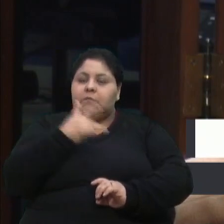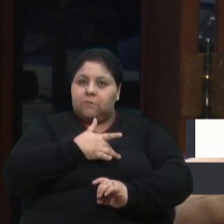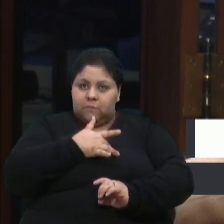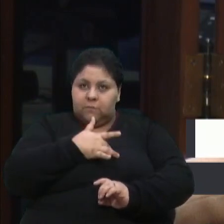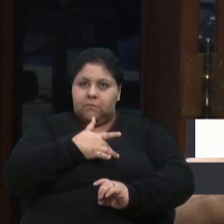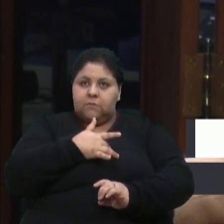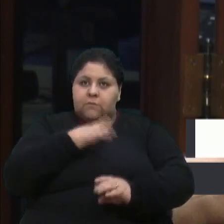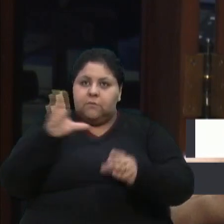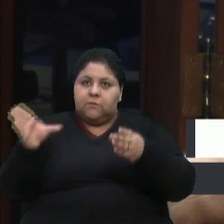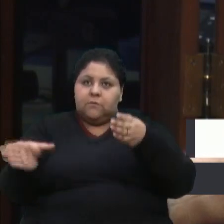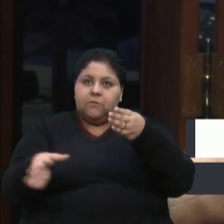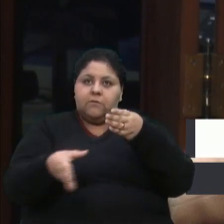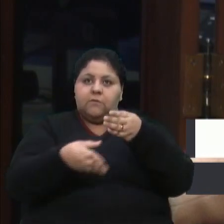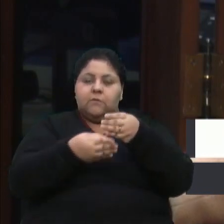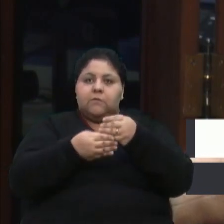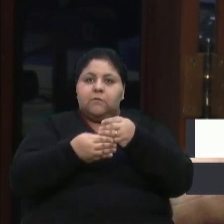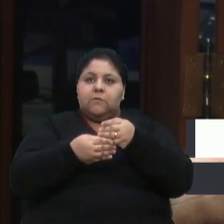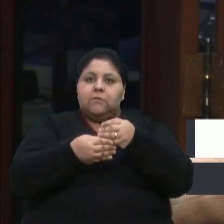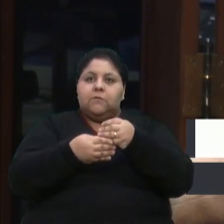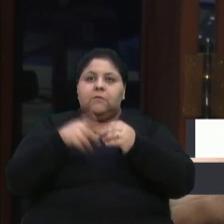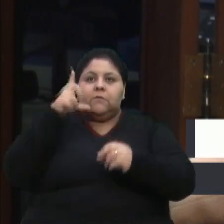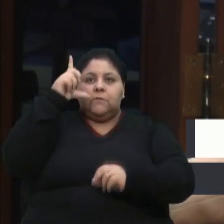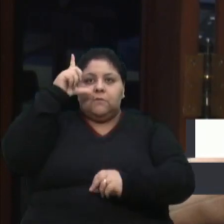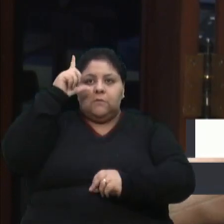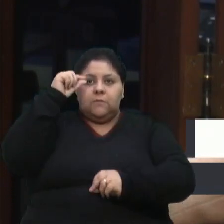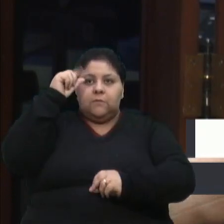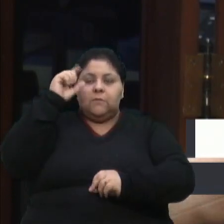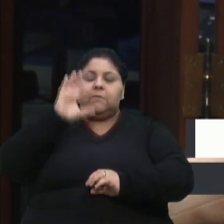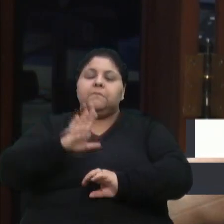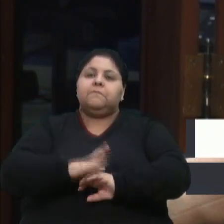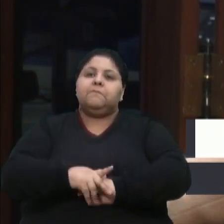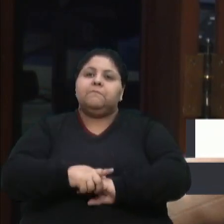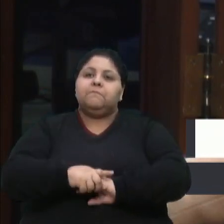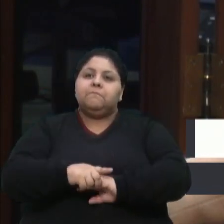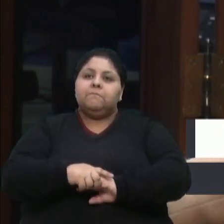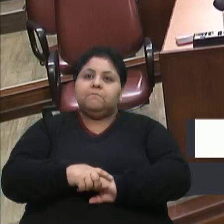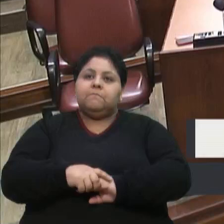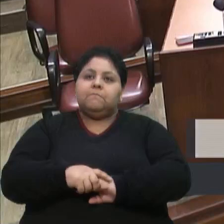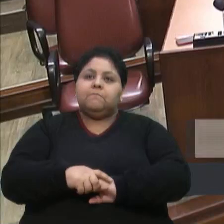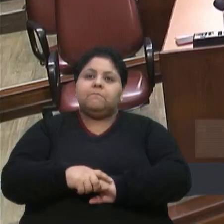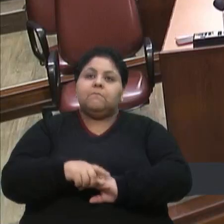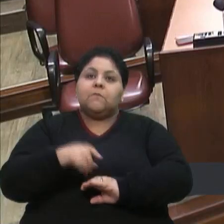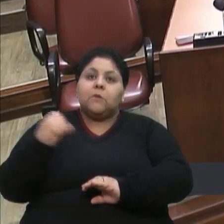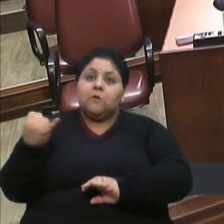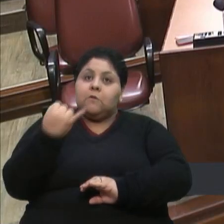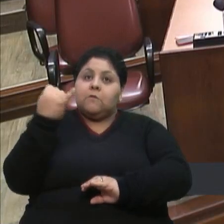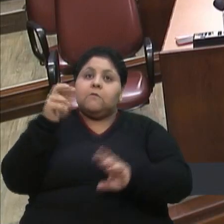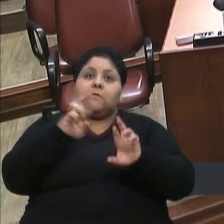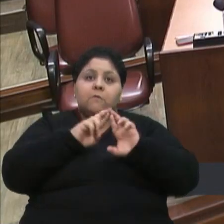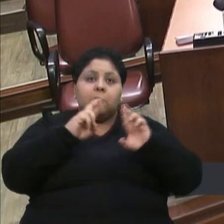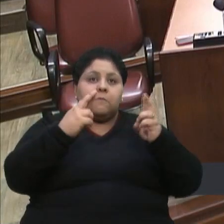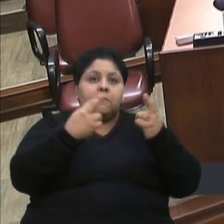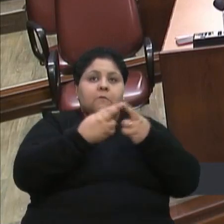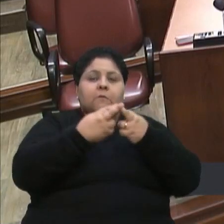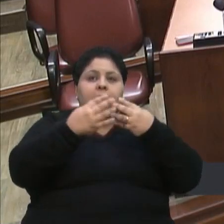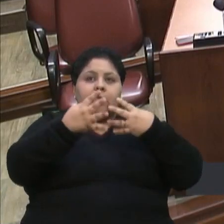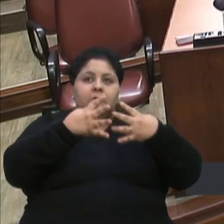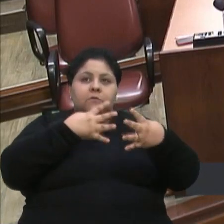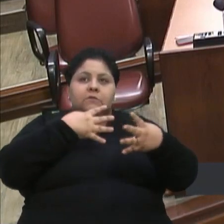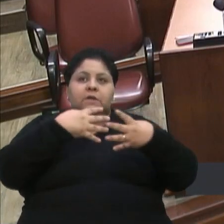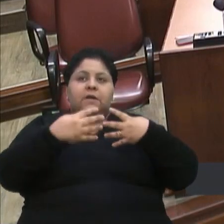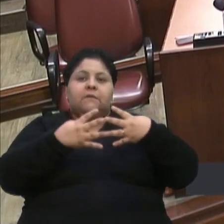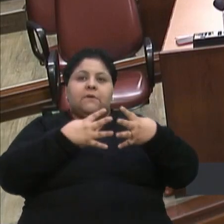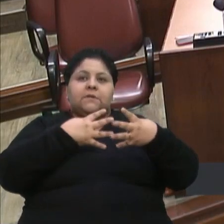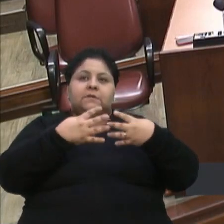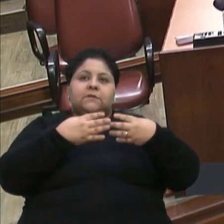Seu à parte, vereador Schalco. Vereadora Estela, o mais importante dessa CPI é a transparência que está trazendo a